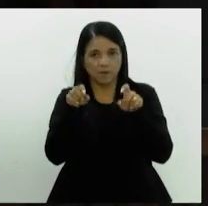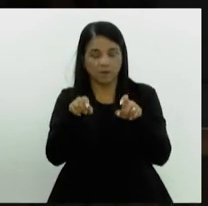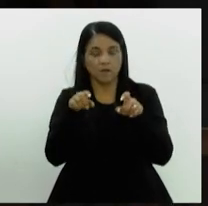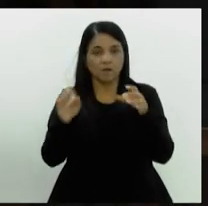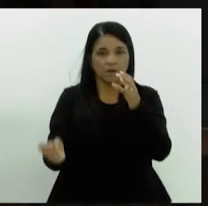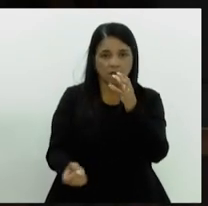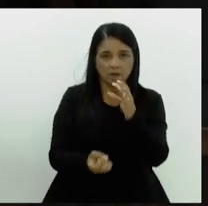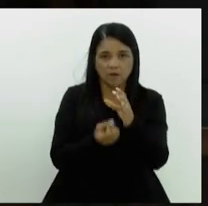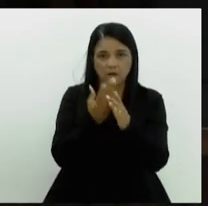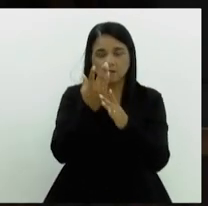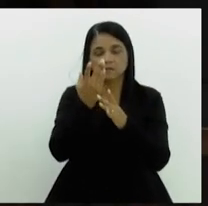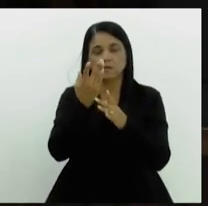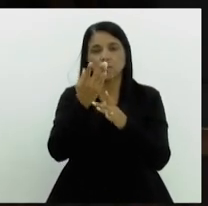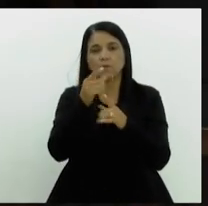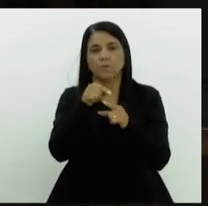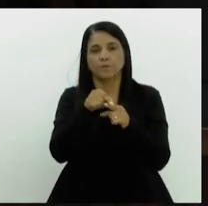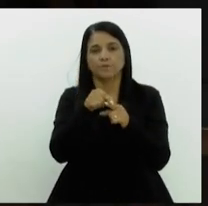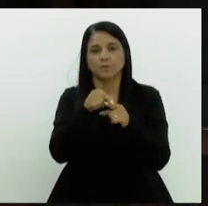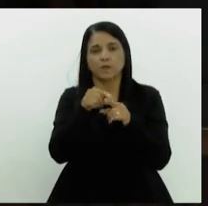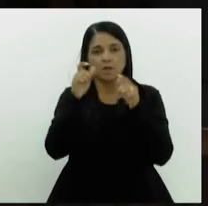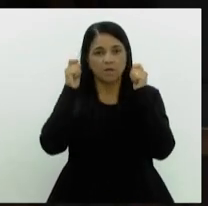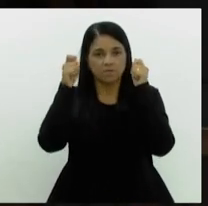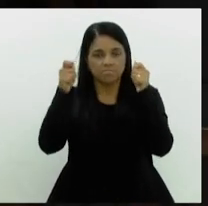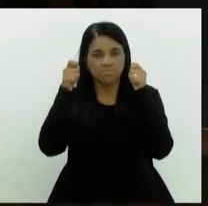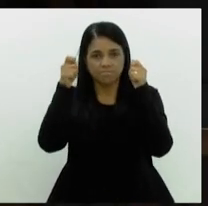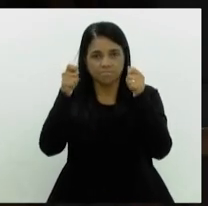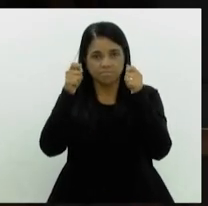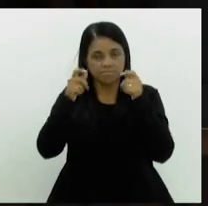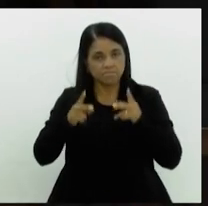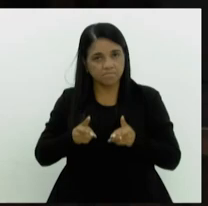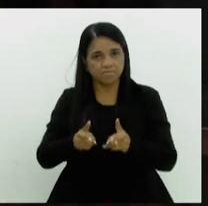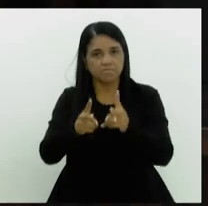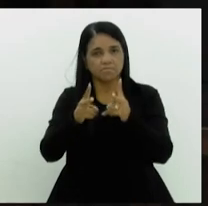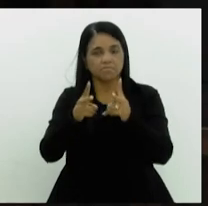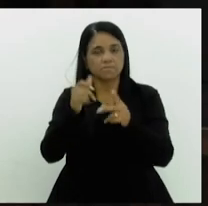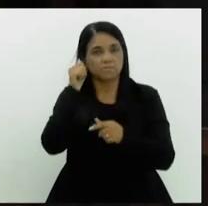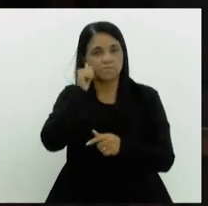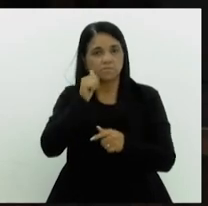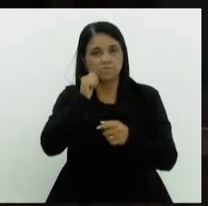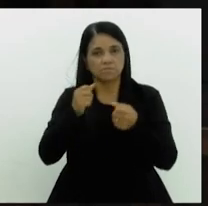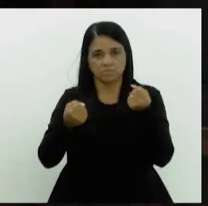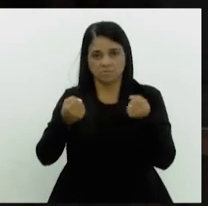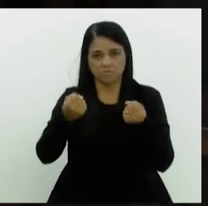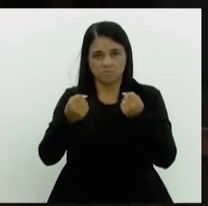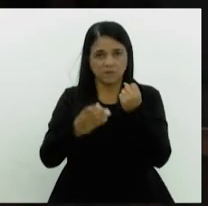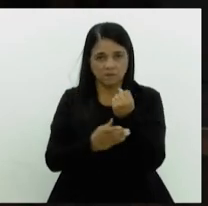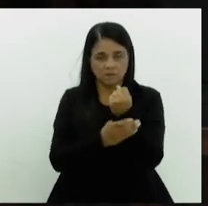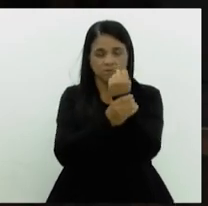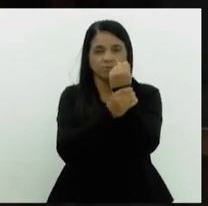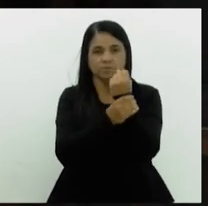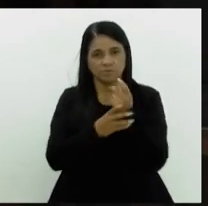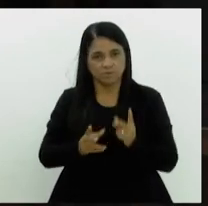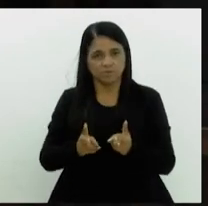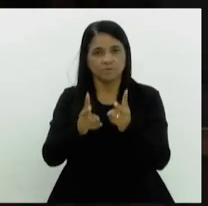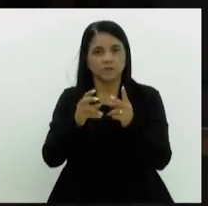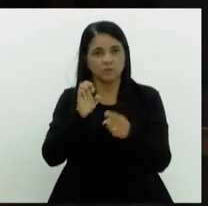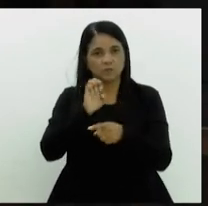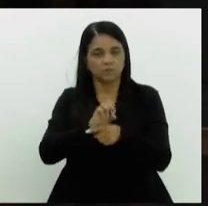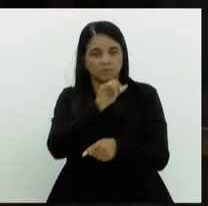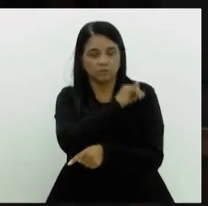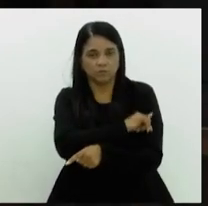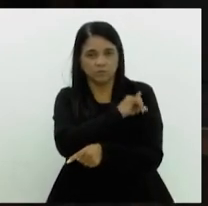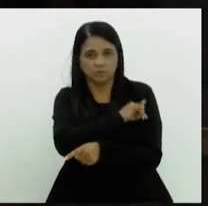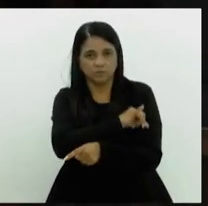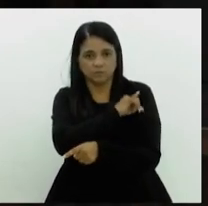da campanha permanência mulher no volante segurança constante, no âmbito do Estado do Rio de